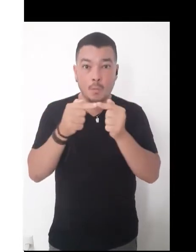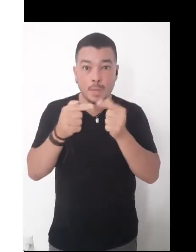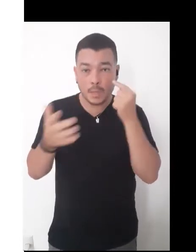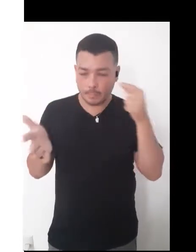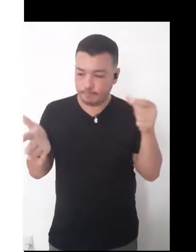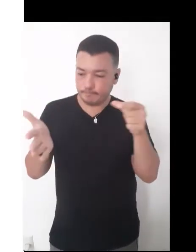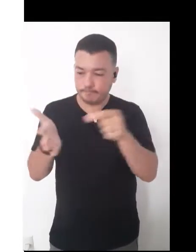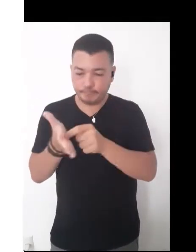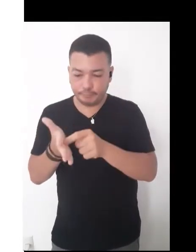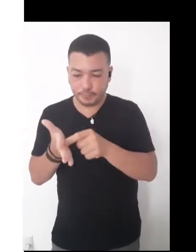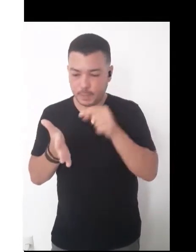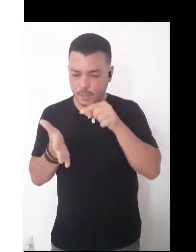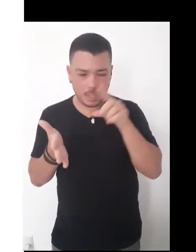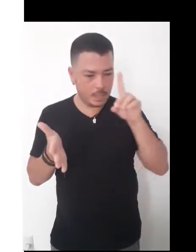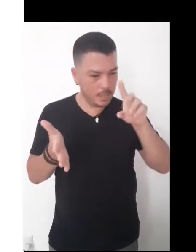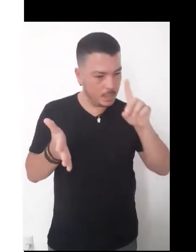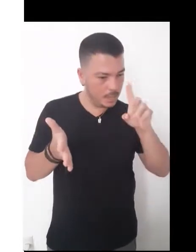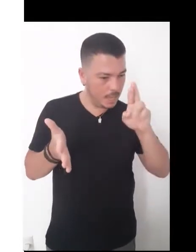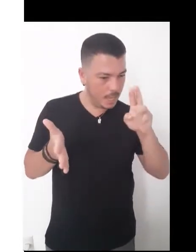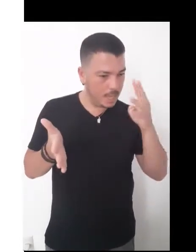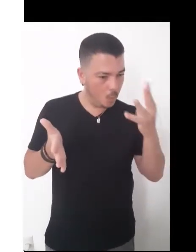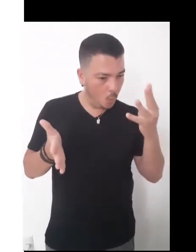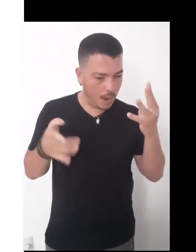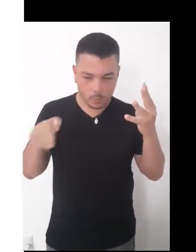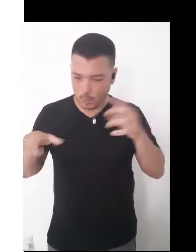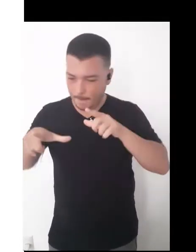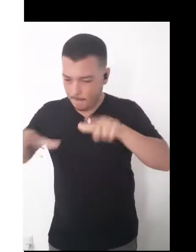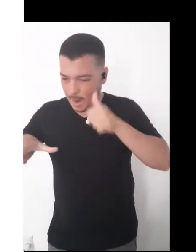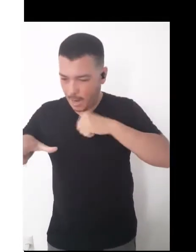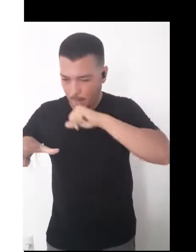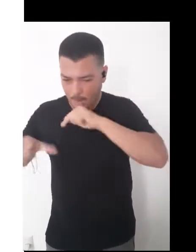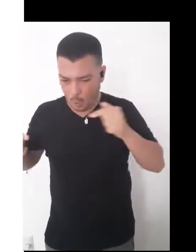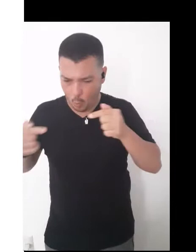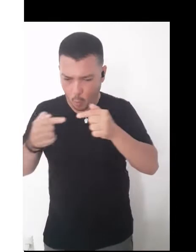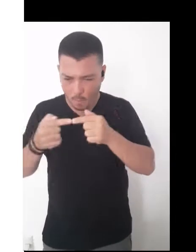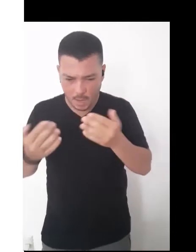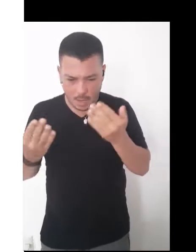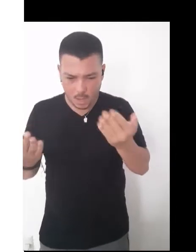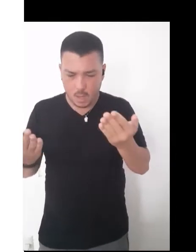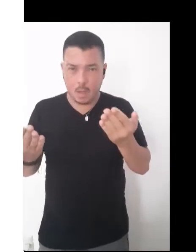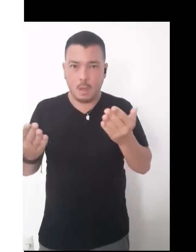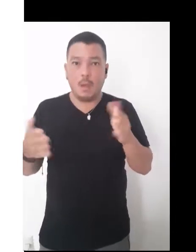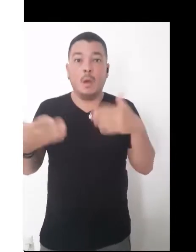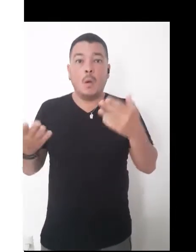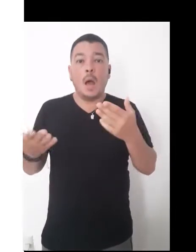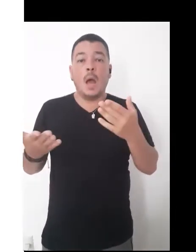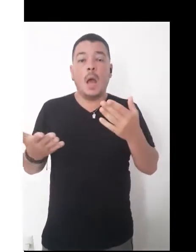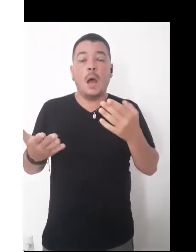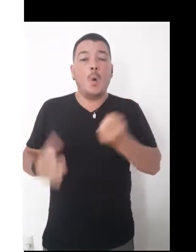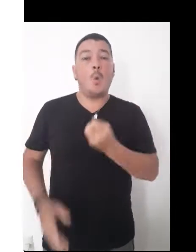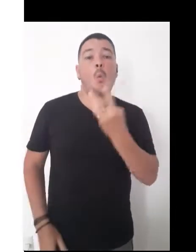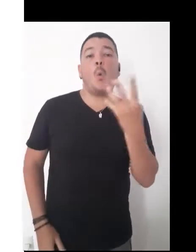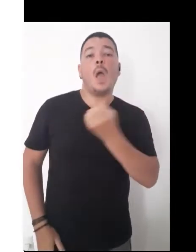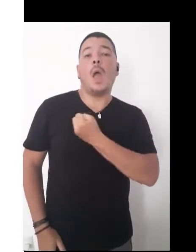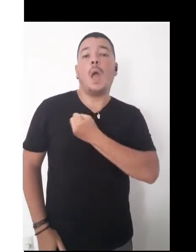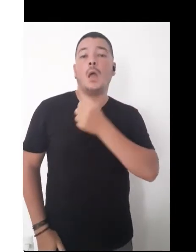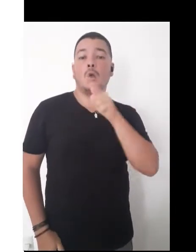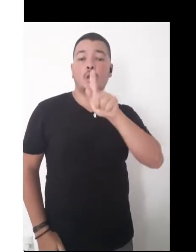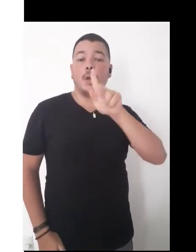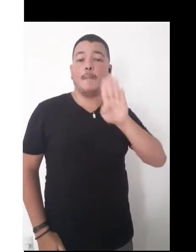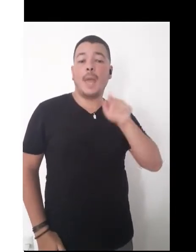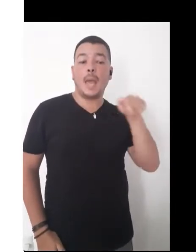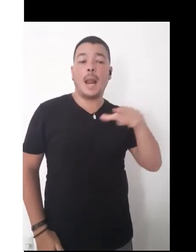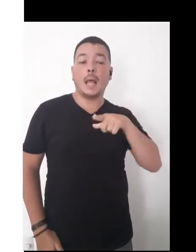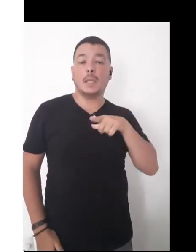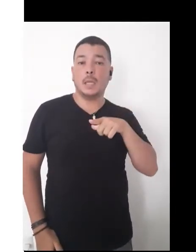Né, e a minha densidade. Qual o tamanho da minha memória DDR4? Quantos gigabytes de espaço ela